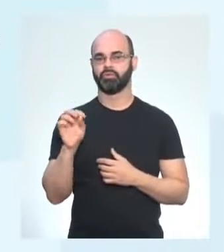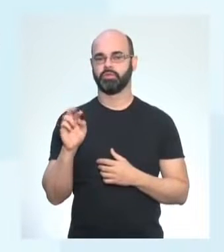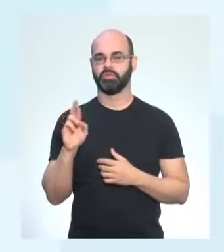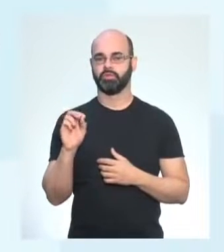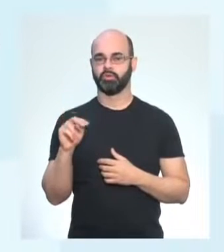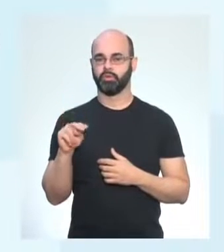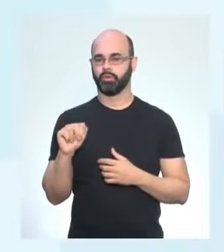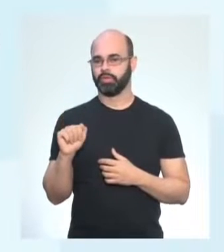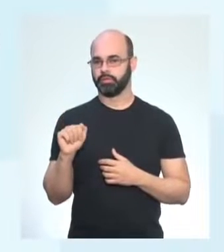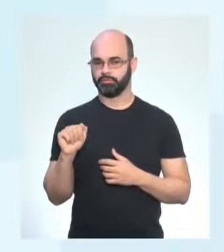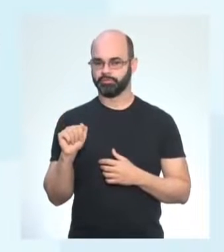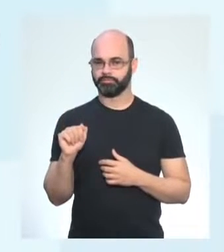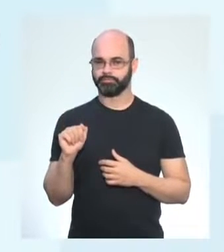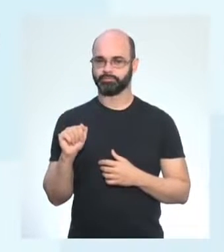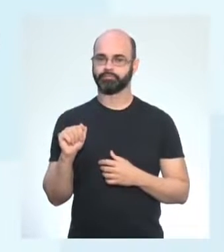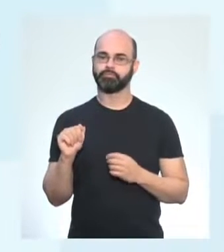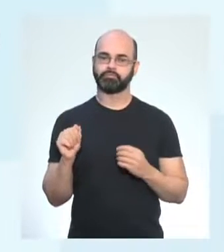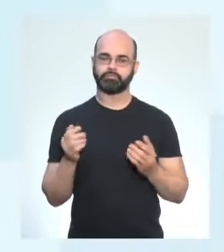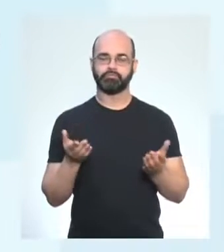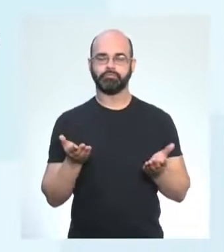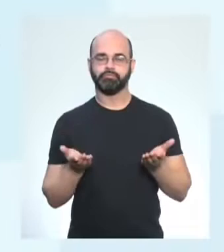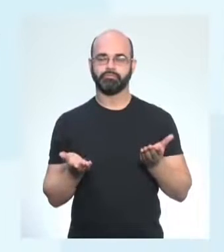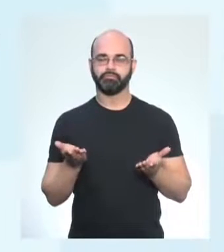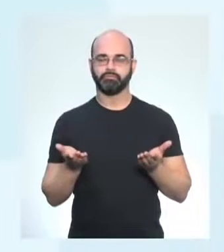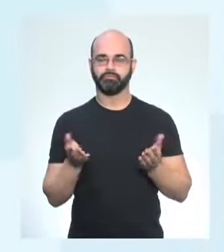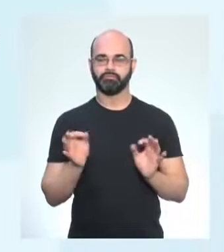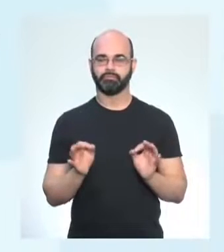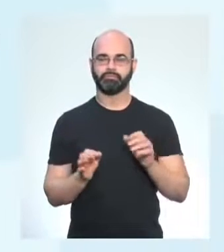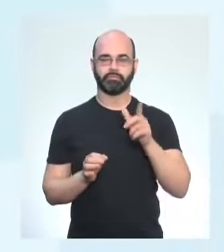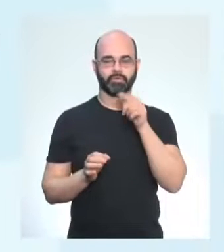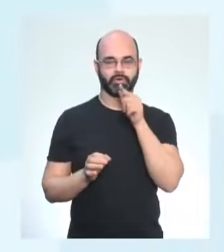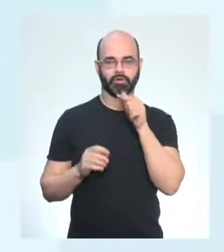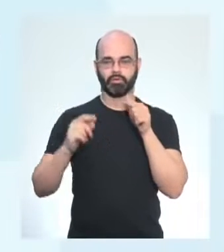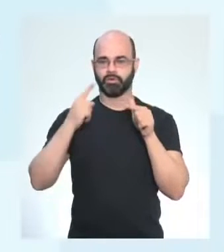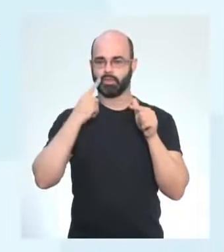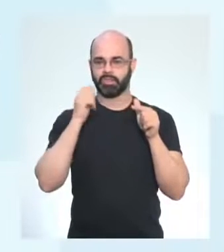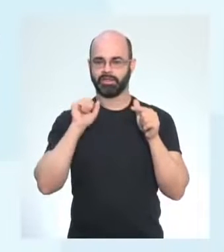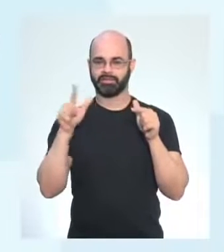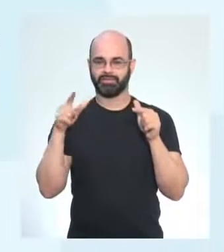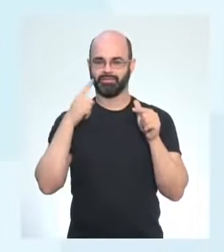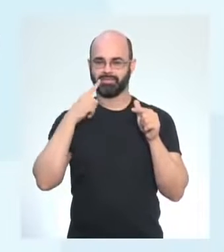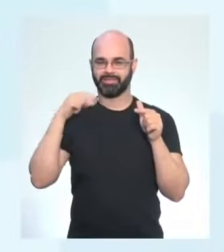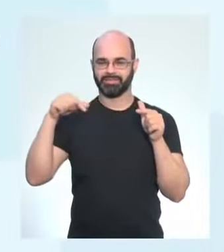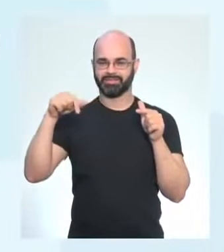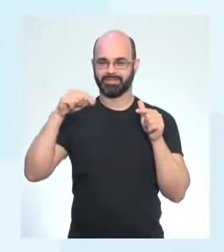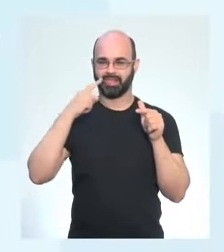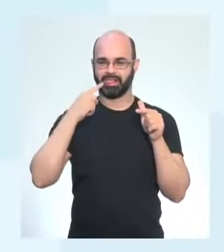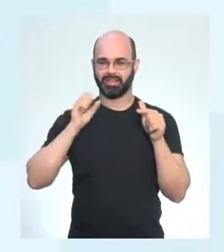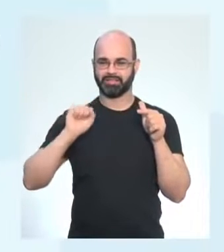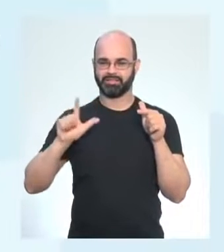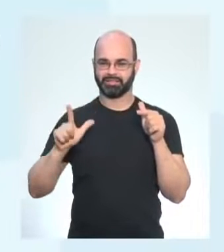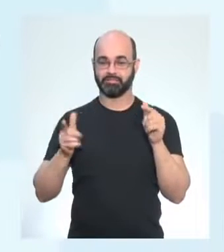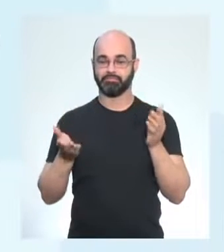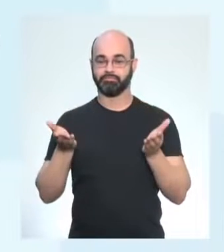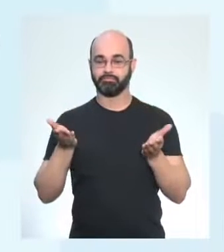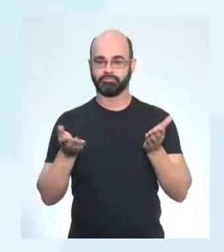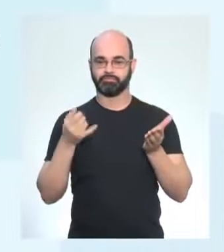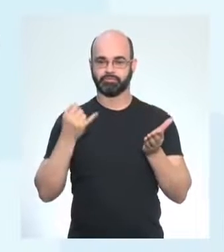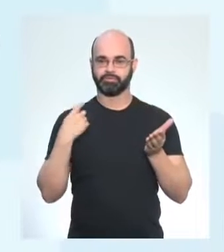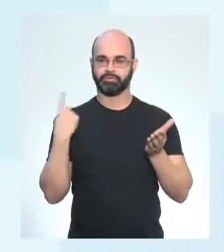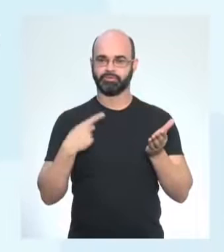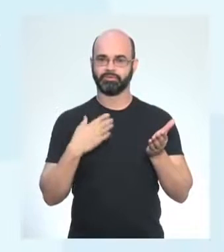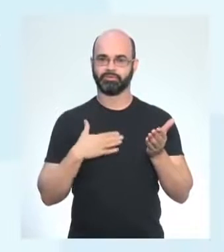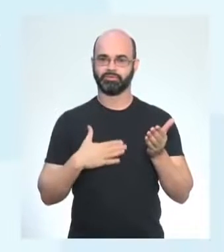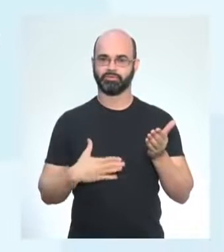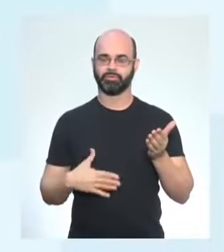que vai ser responsável aí pelo balanço sal-água, né? Esse balanço aí é importante para muitas reações do nosso corpo,